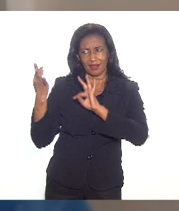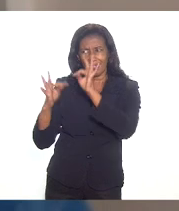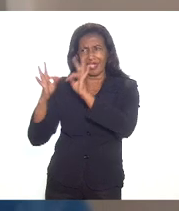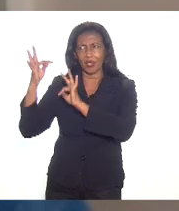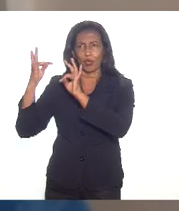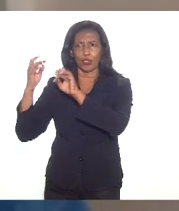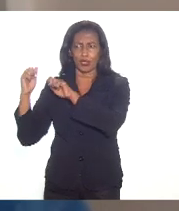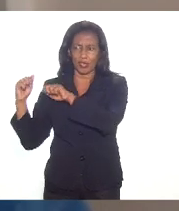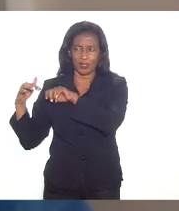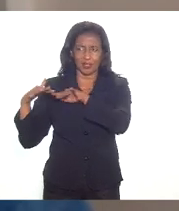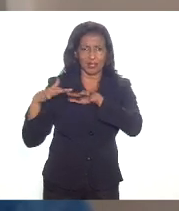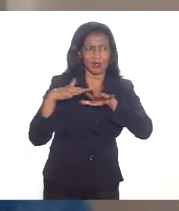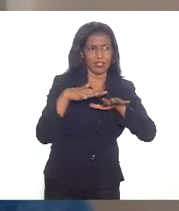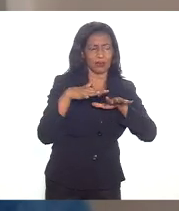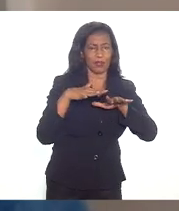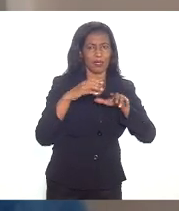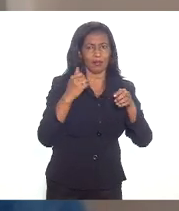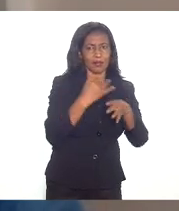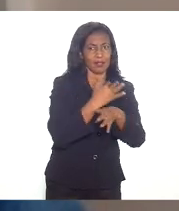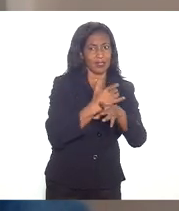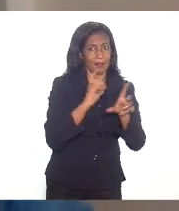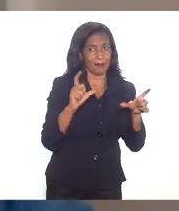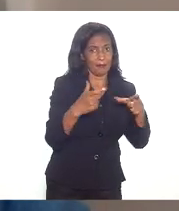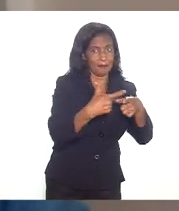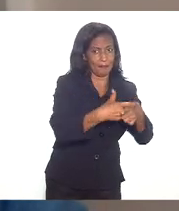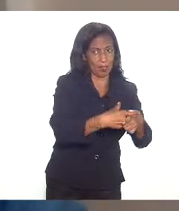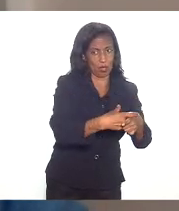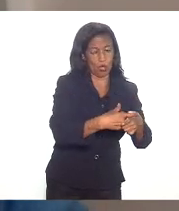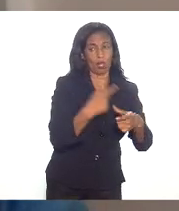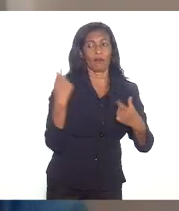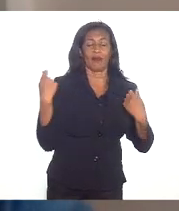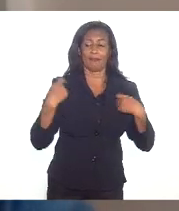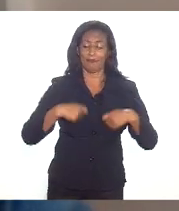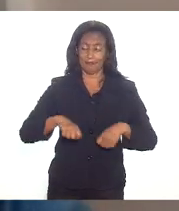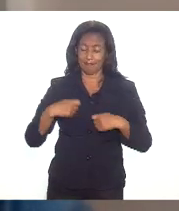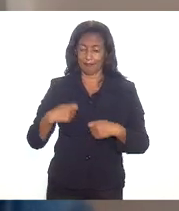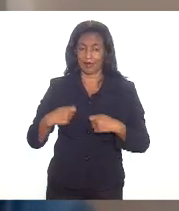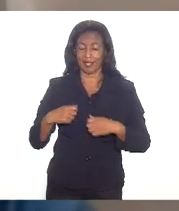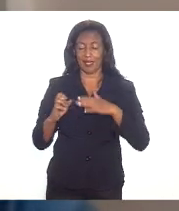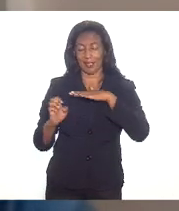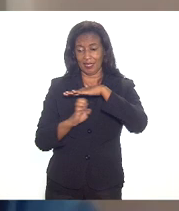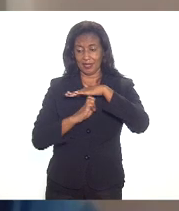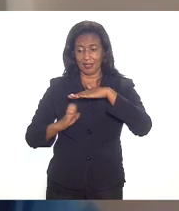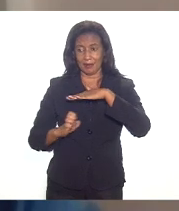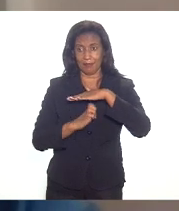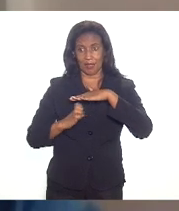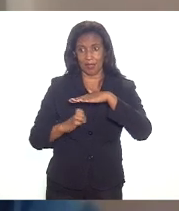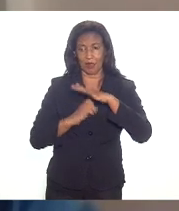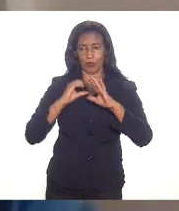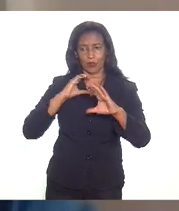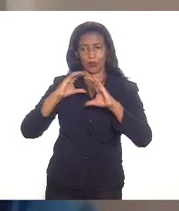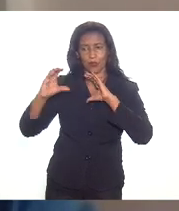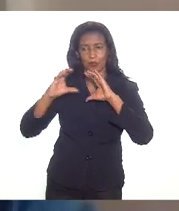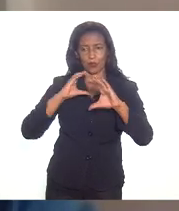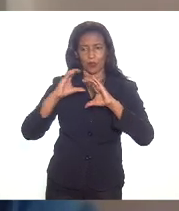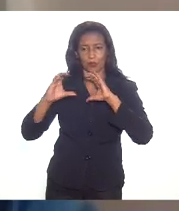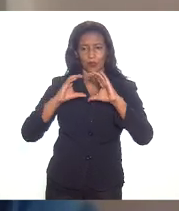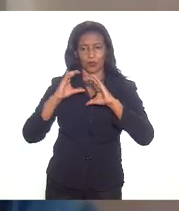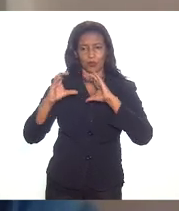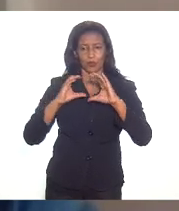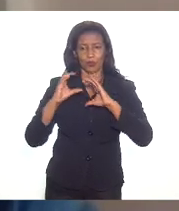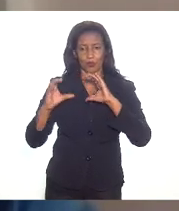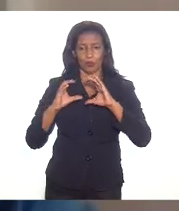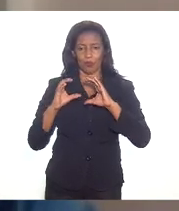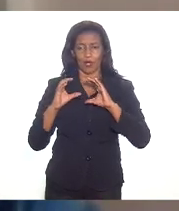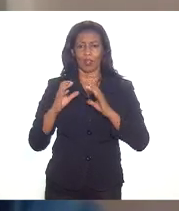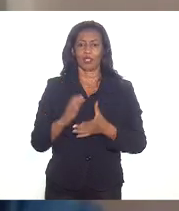para cidades menores, ou tem alguma indução pública, já que as empresas de telecomunicações estão ficando com filé na